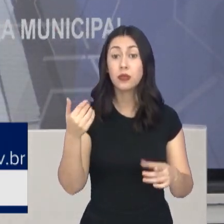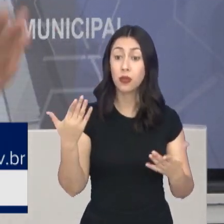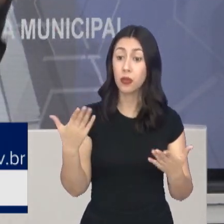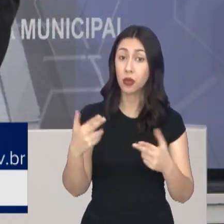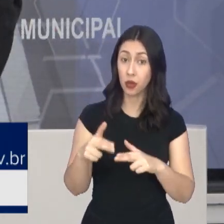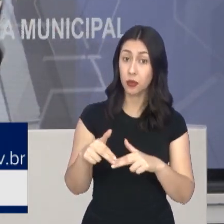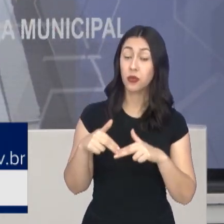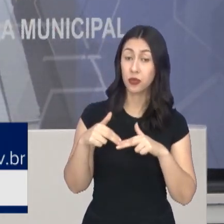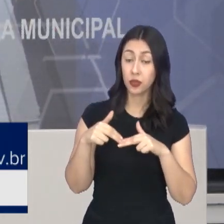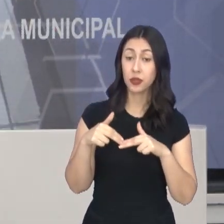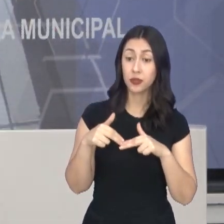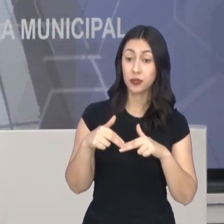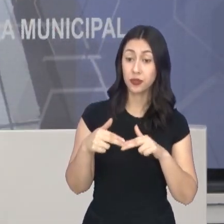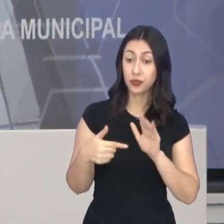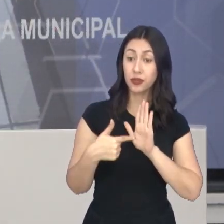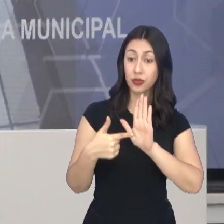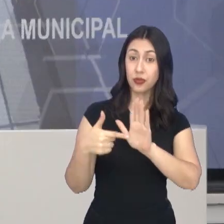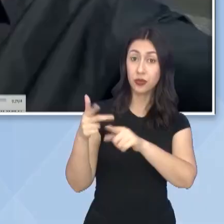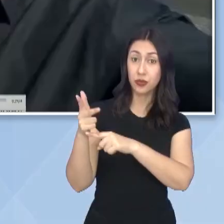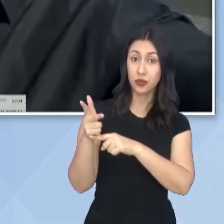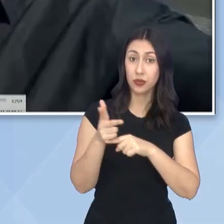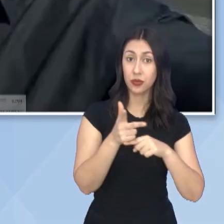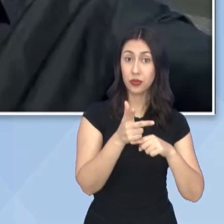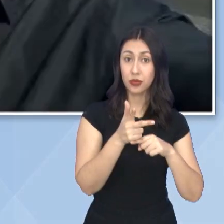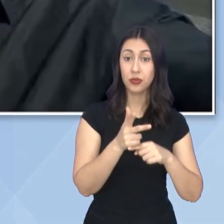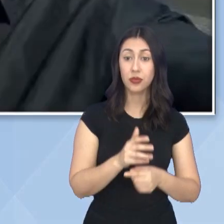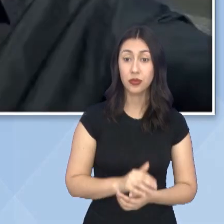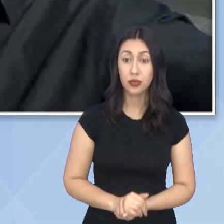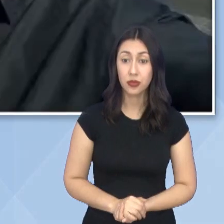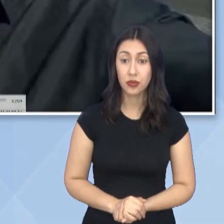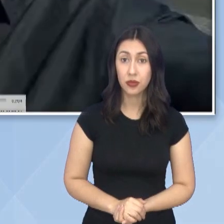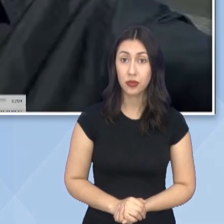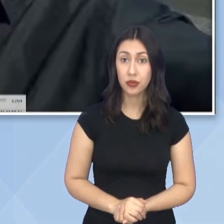favor, coloca o vídeo pra gente.